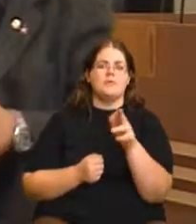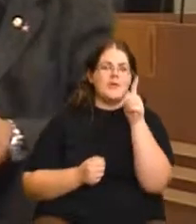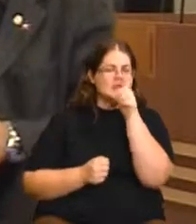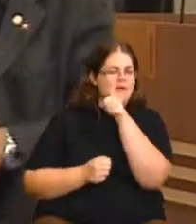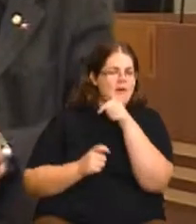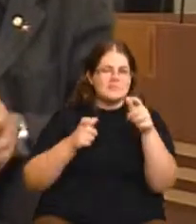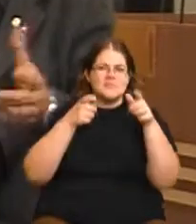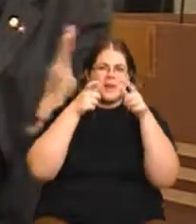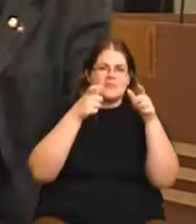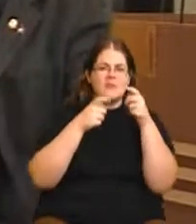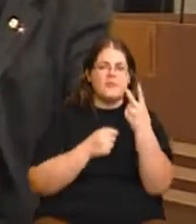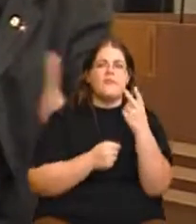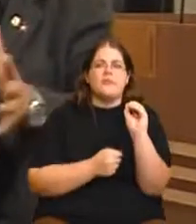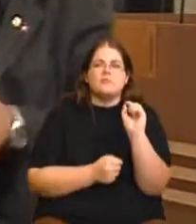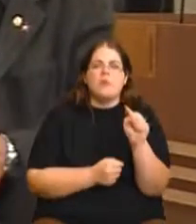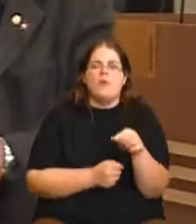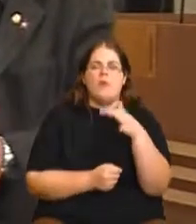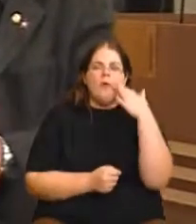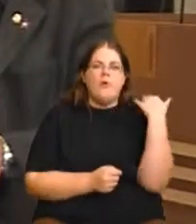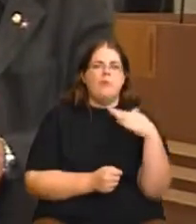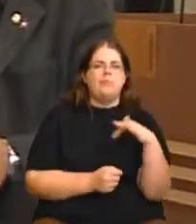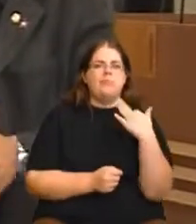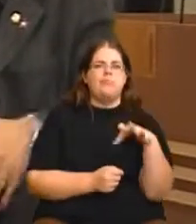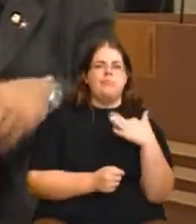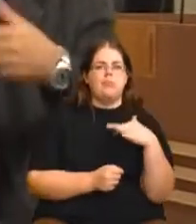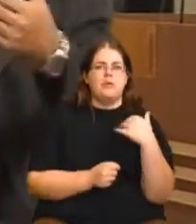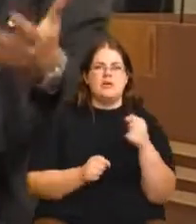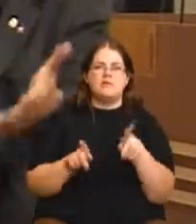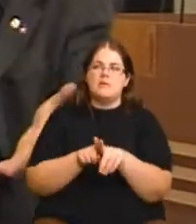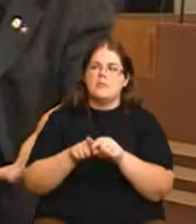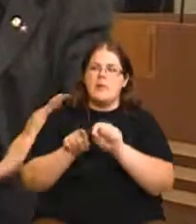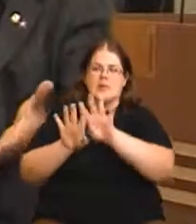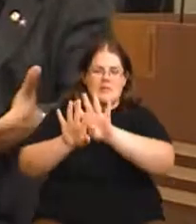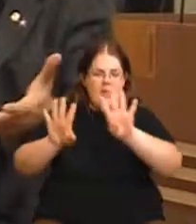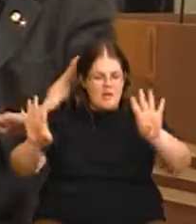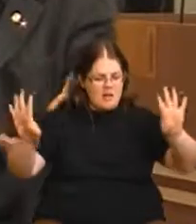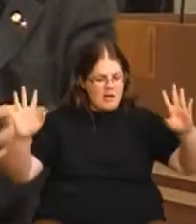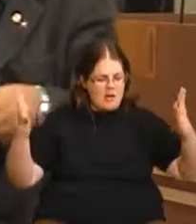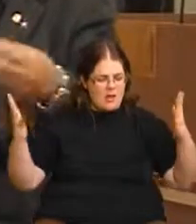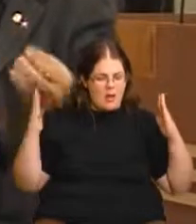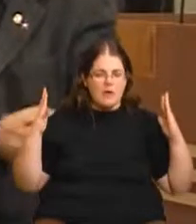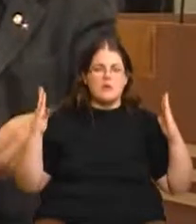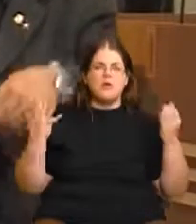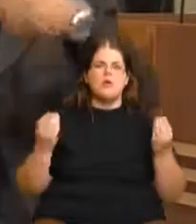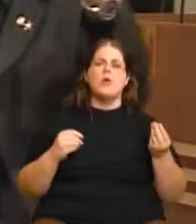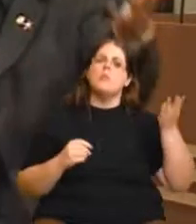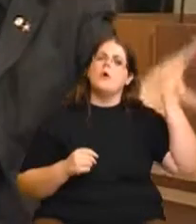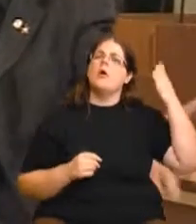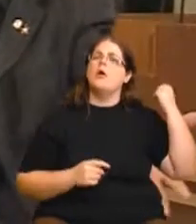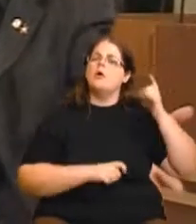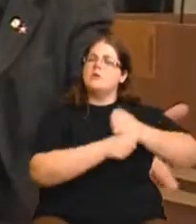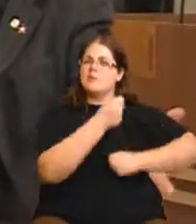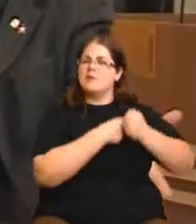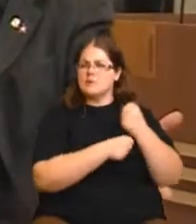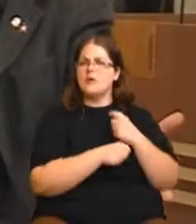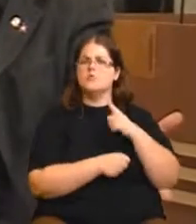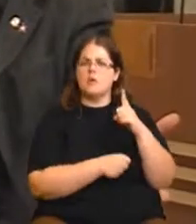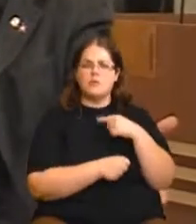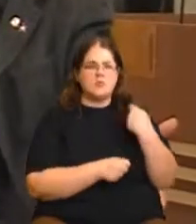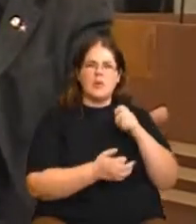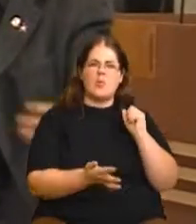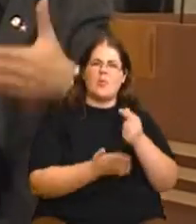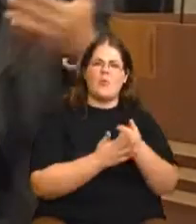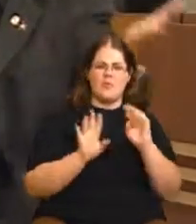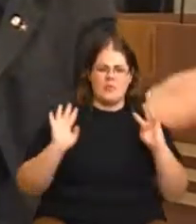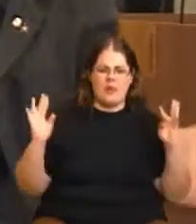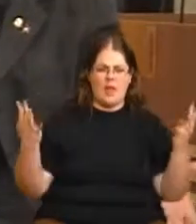lanche, em Baurus, para dar para as pessoas, gasto com telas novamente, então isso a gente tem que investigar, onde é que foi parar as telas do Carnaval que tinham anterior,